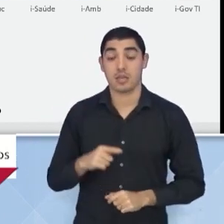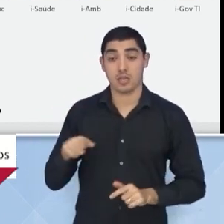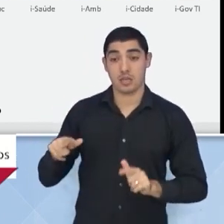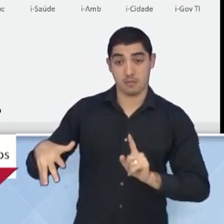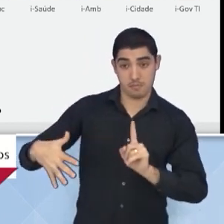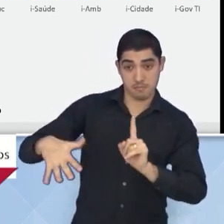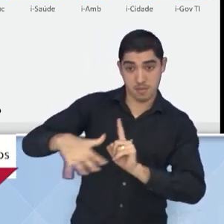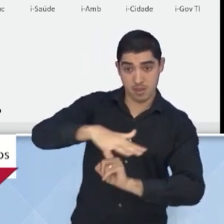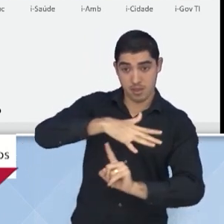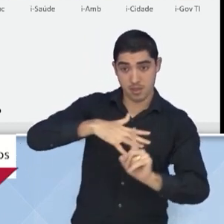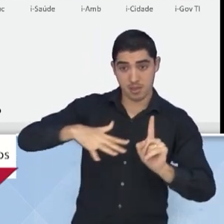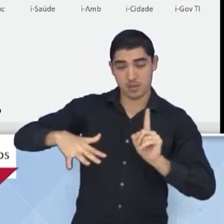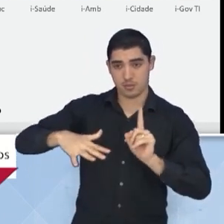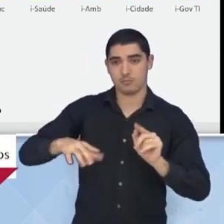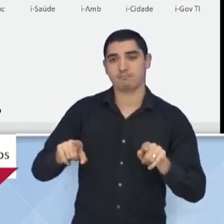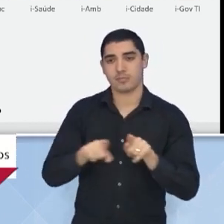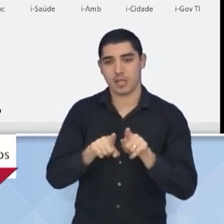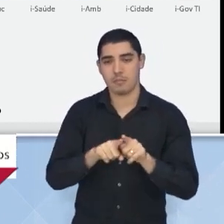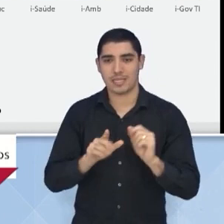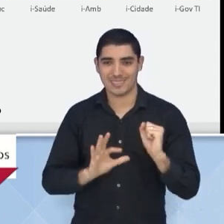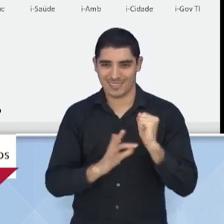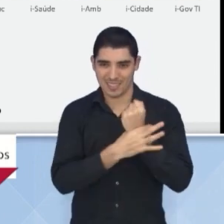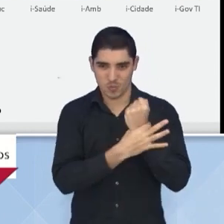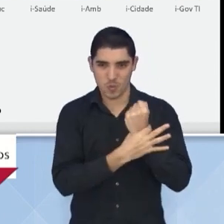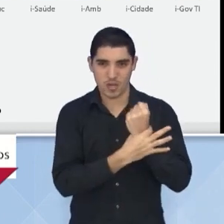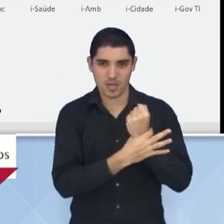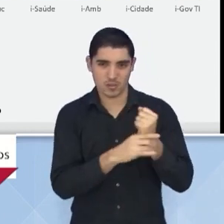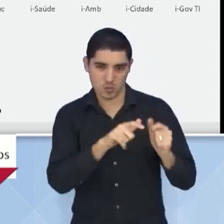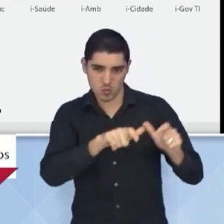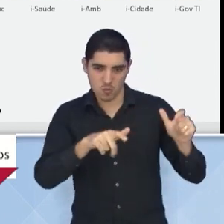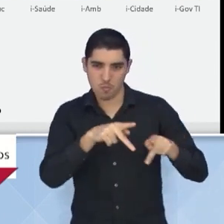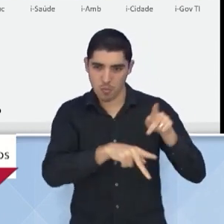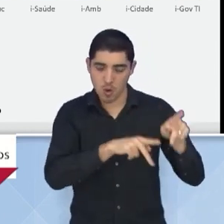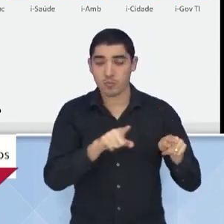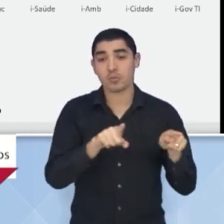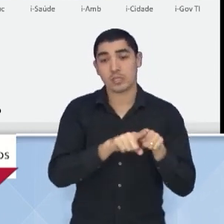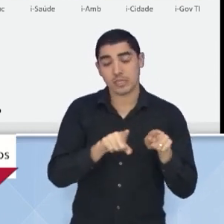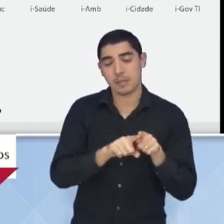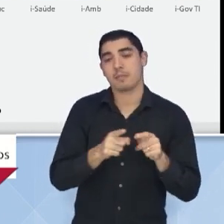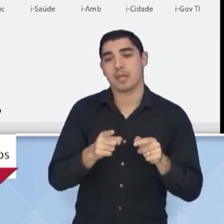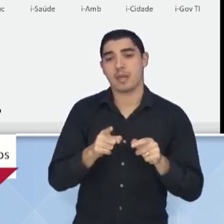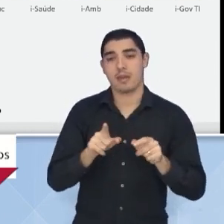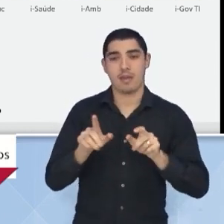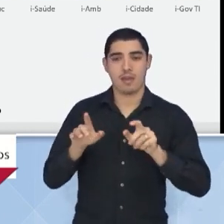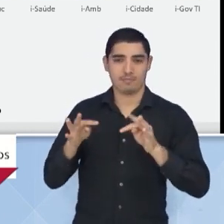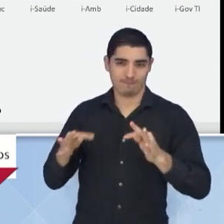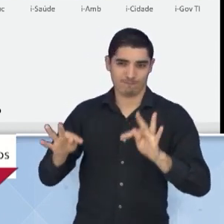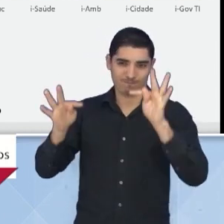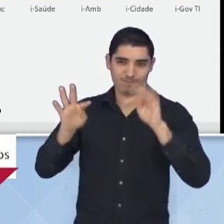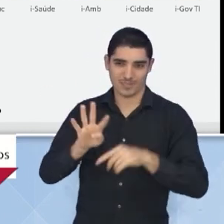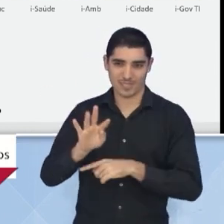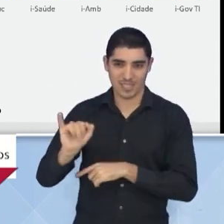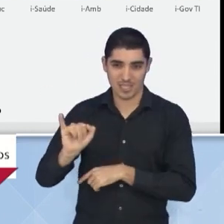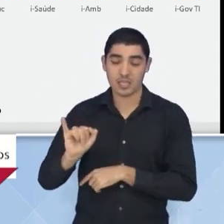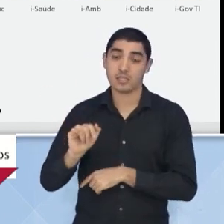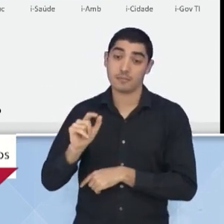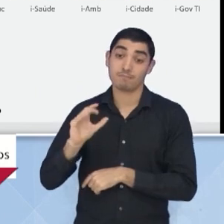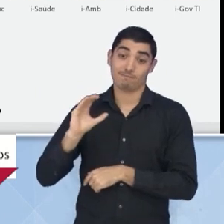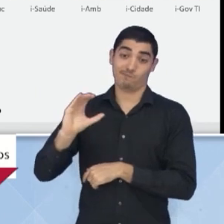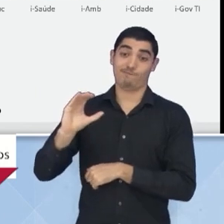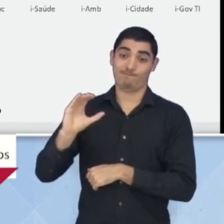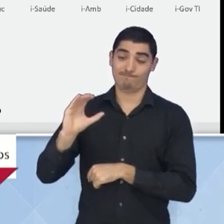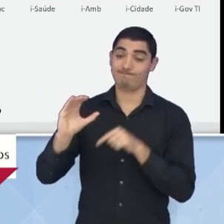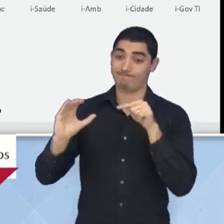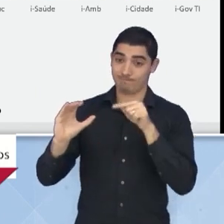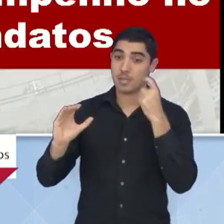ambiente proteção ao cidadão e governança de TI com uma média C também bem preocupante